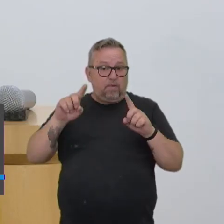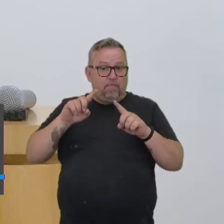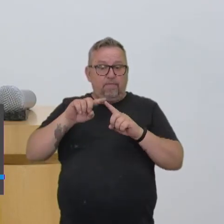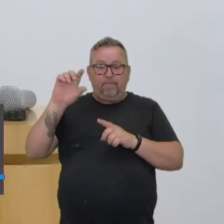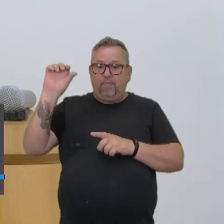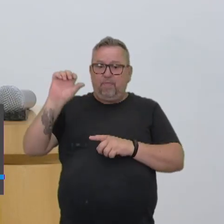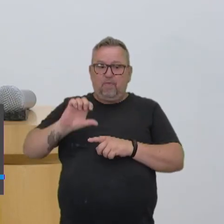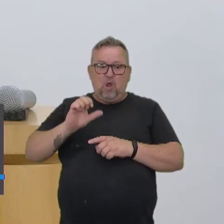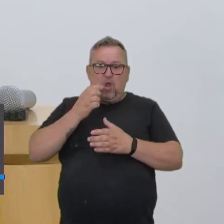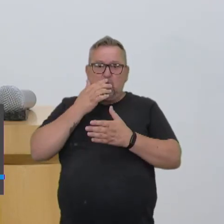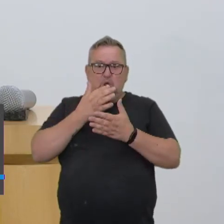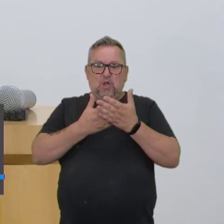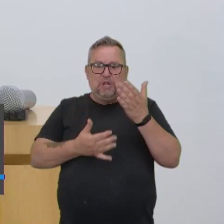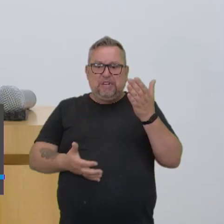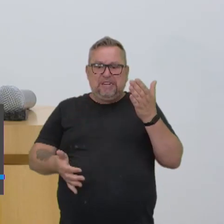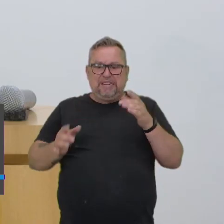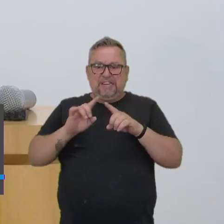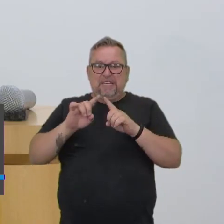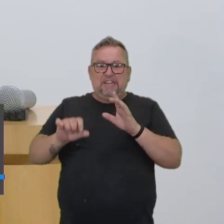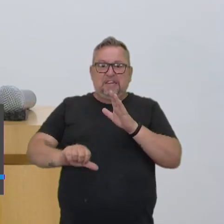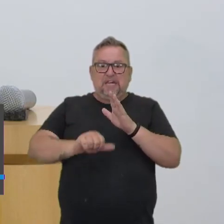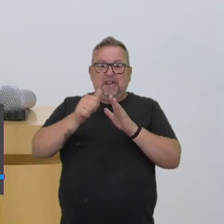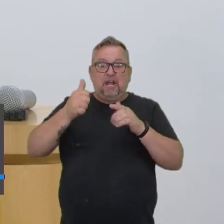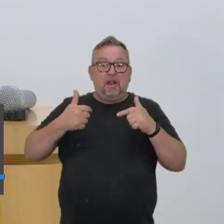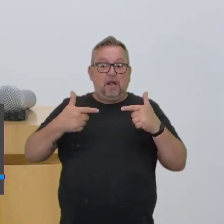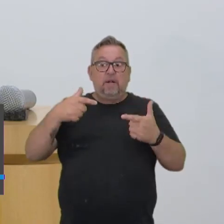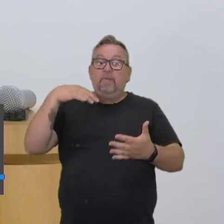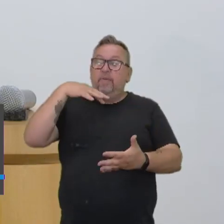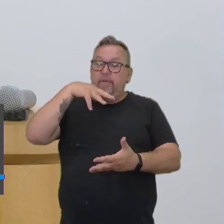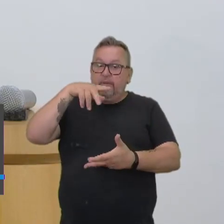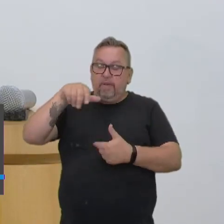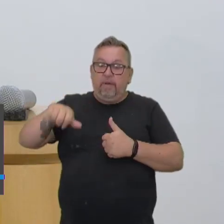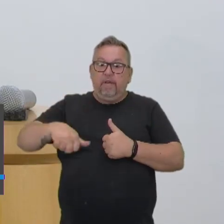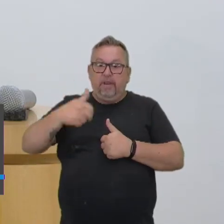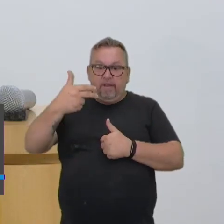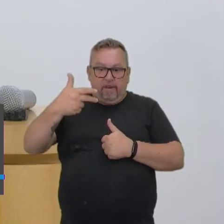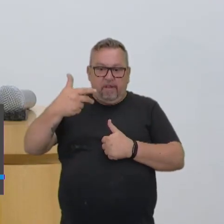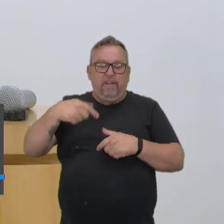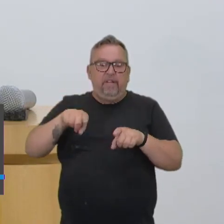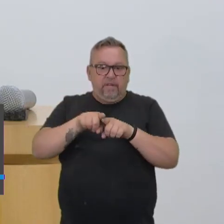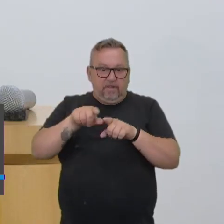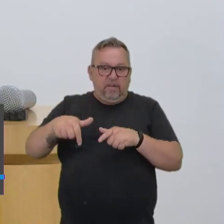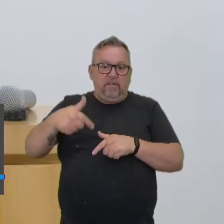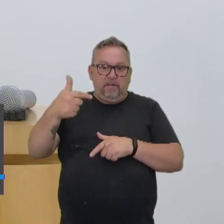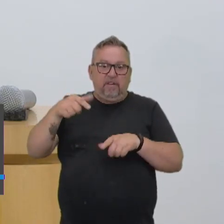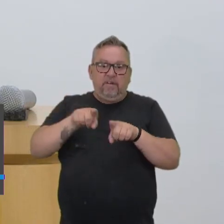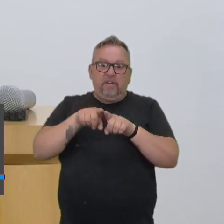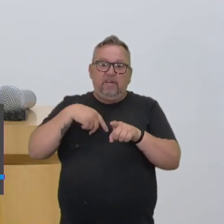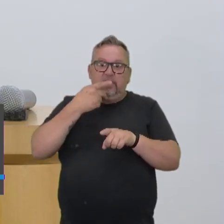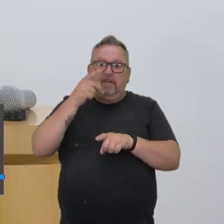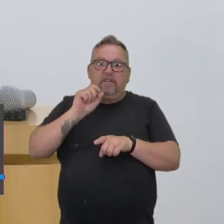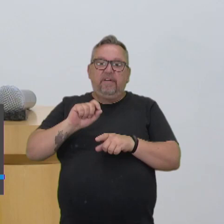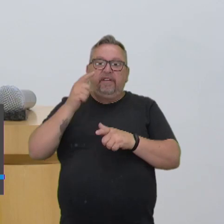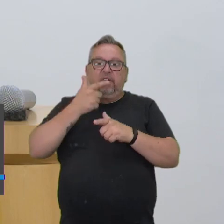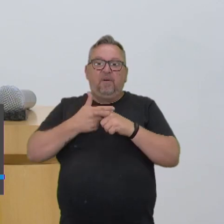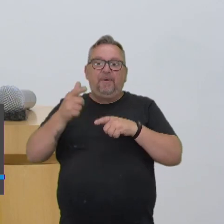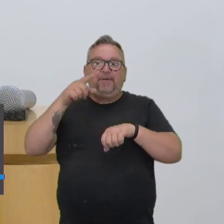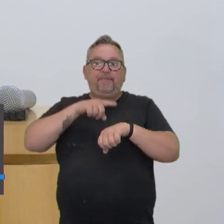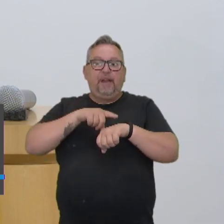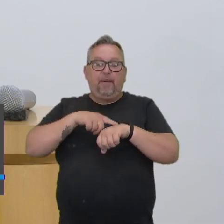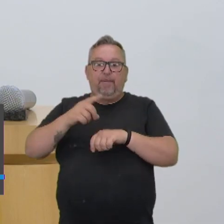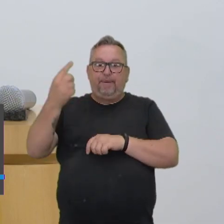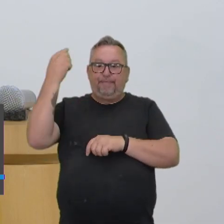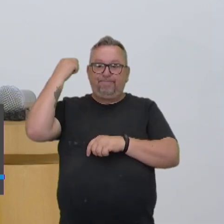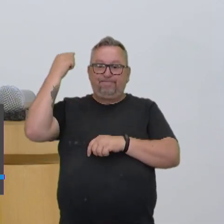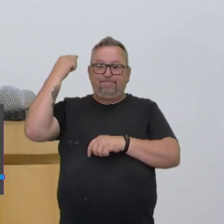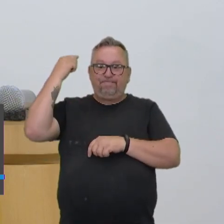sangrentas. Mas quando a gente fala sobre a Primeira Guerra Mundial, e a Segunda nem se fala, a gente está falando sobre uma época onde